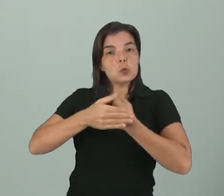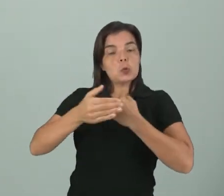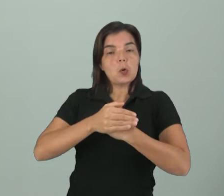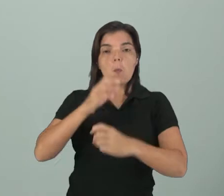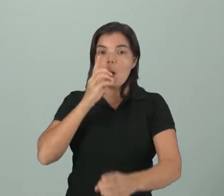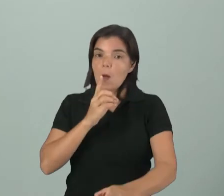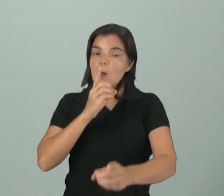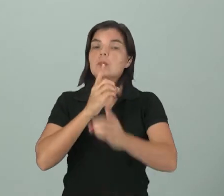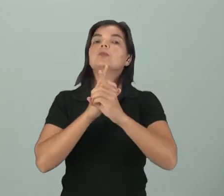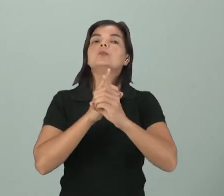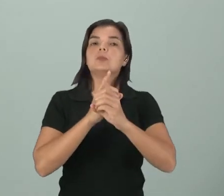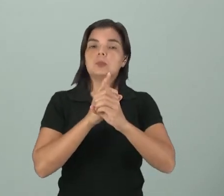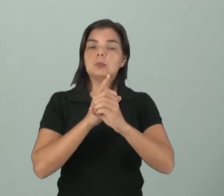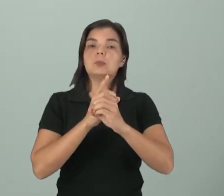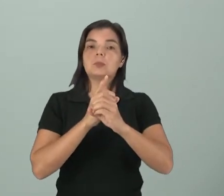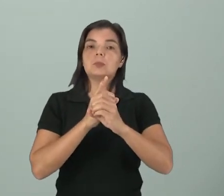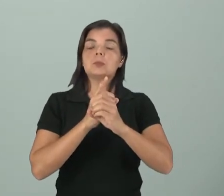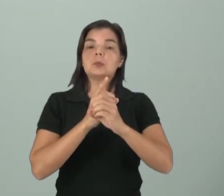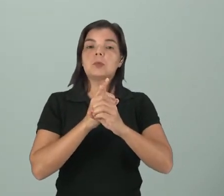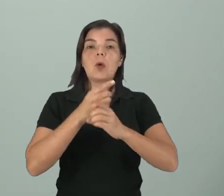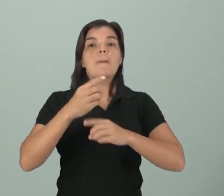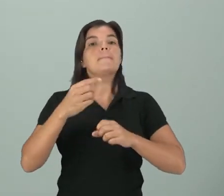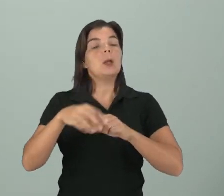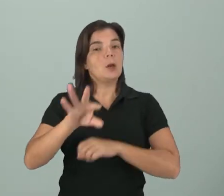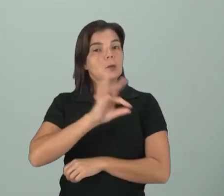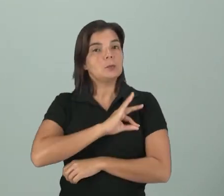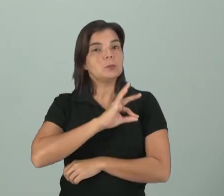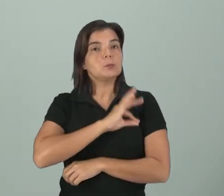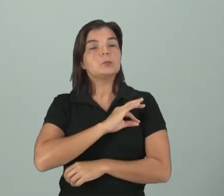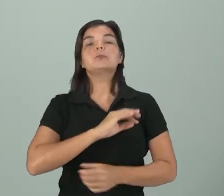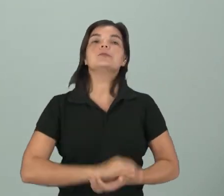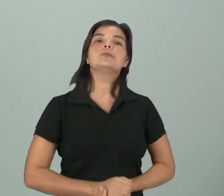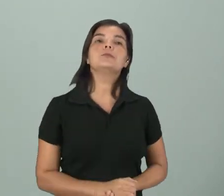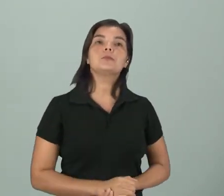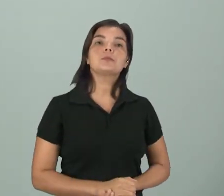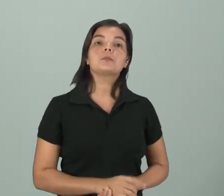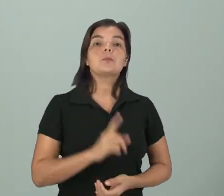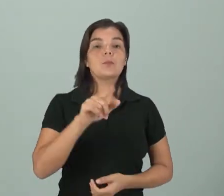são descobertas pela polícia.